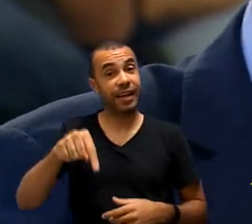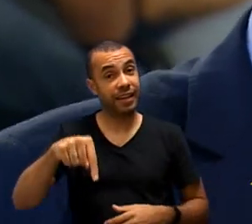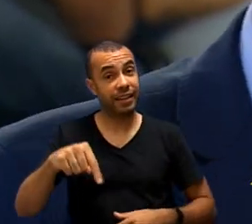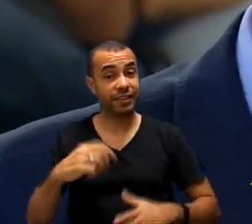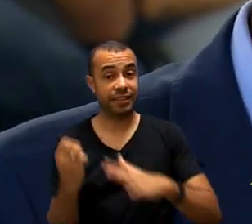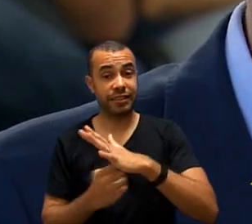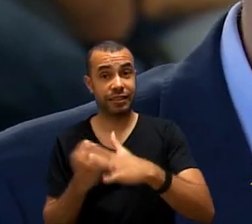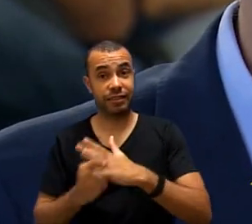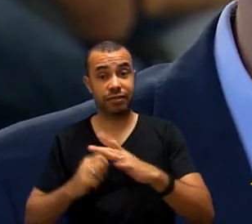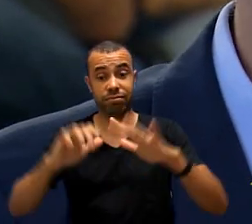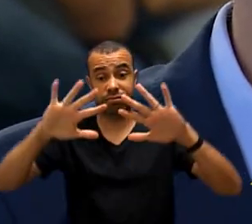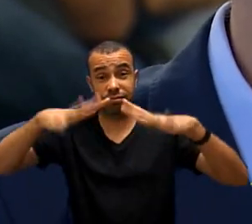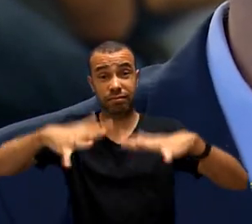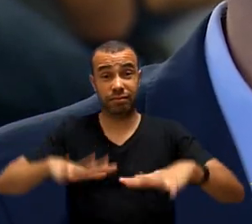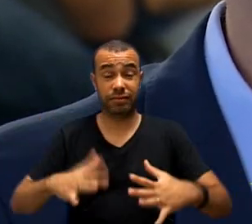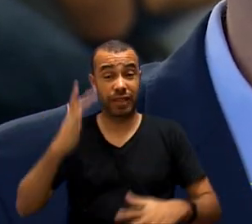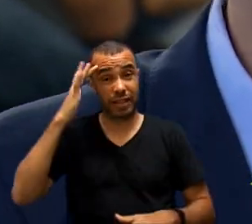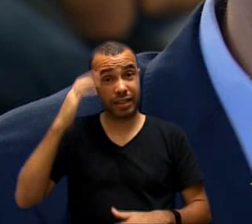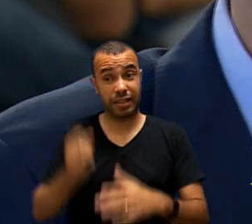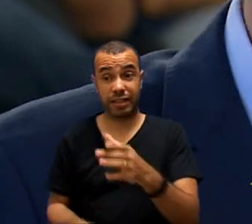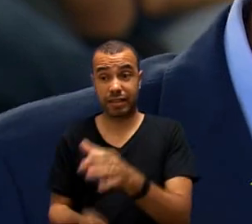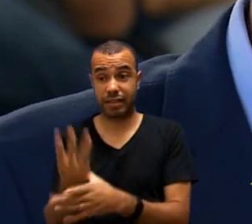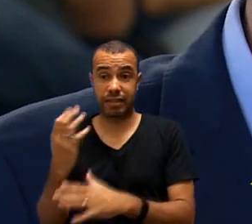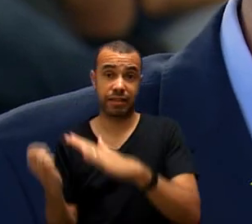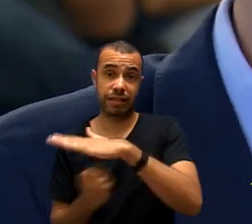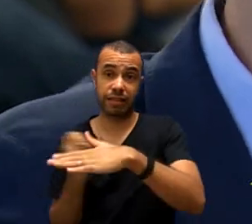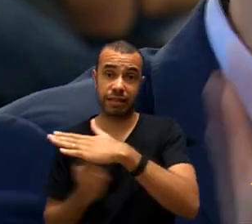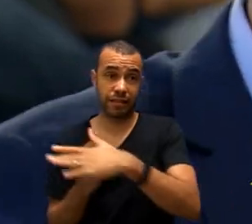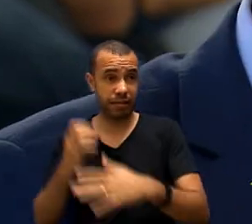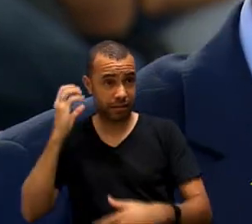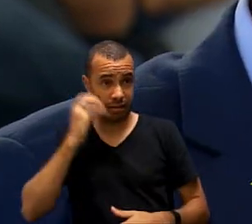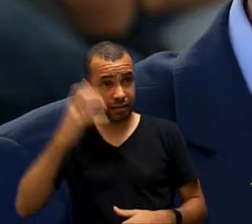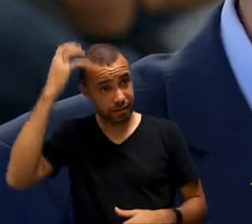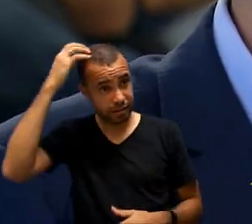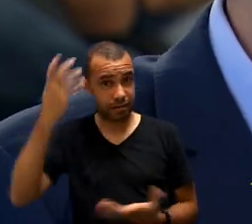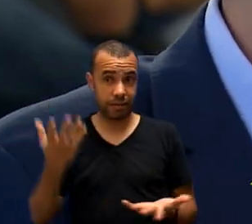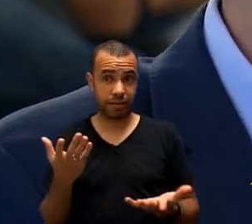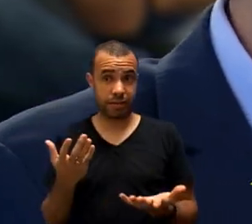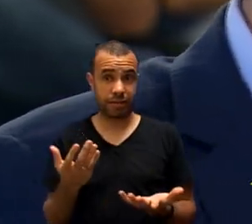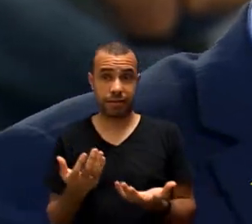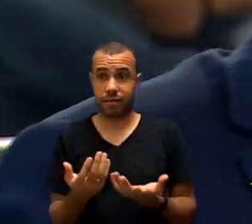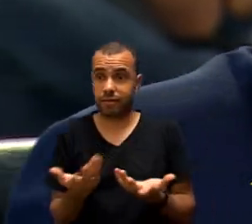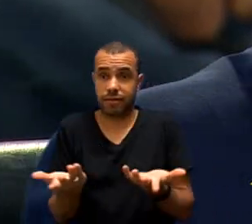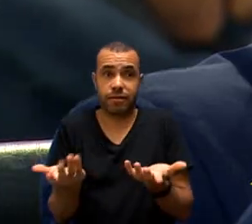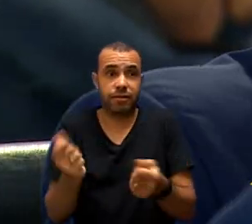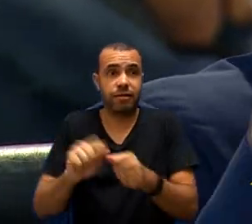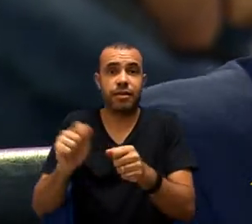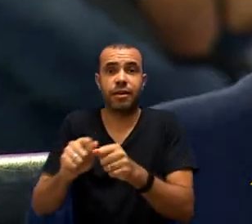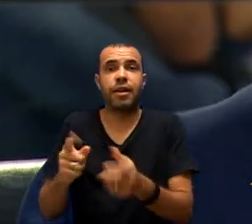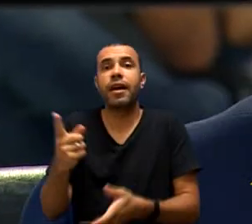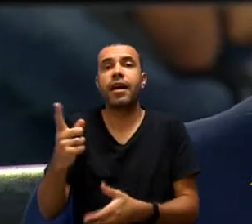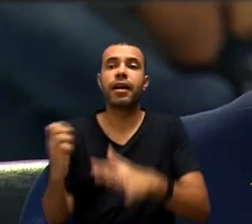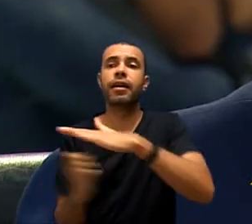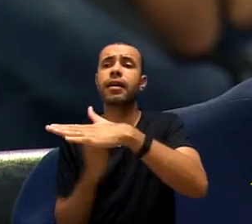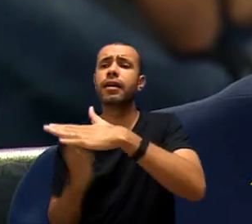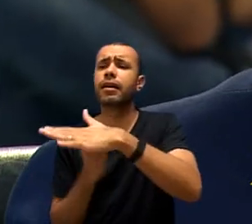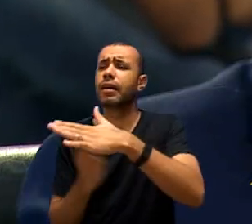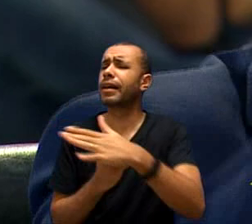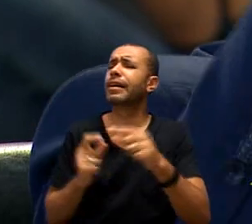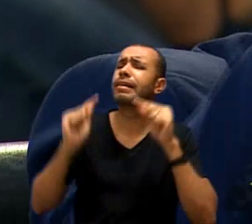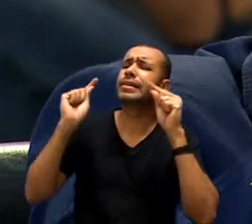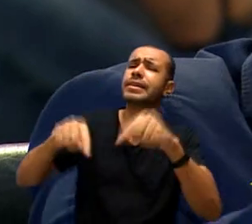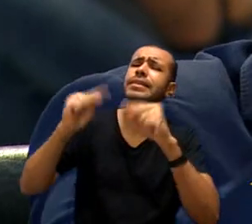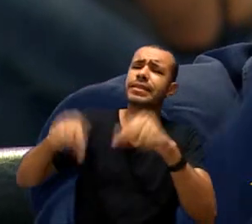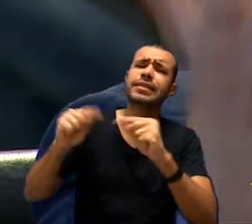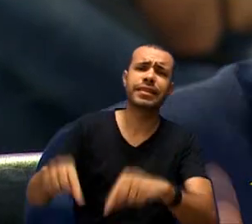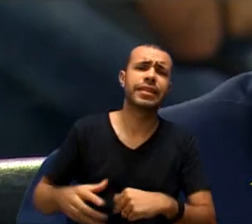que foi criada, Périx, ter resolvido alguma coisa, ter buscado... Eu queria entender o que é essa empresa, presidente? O que